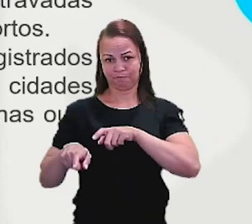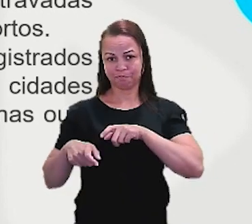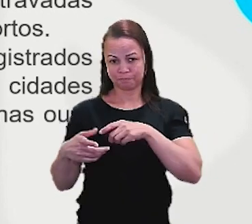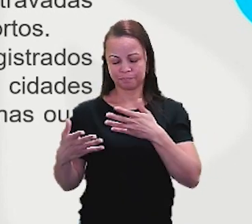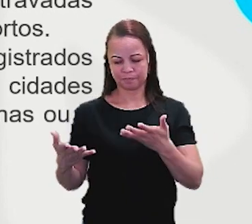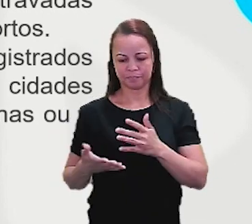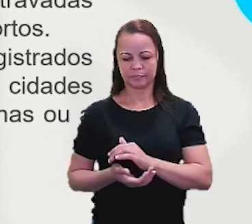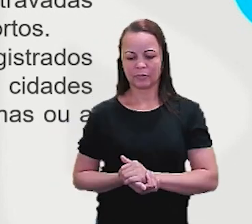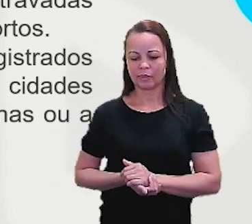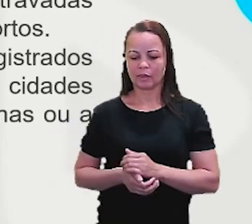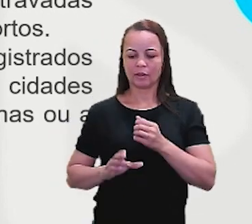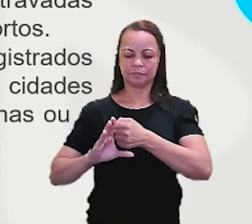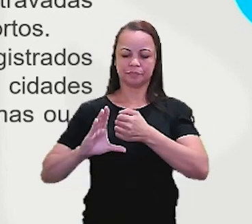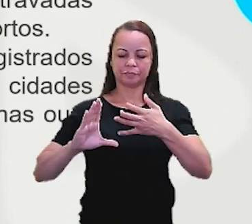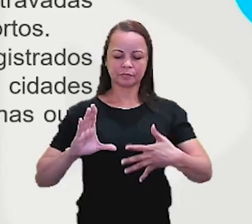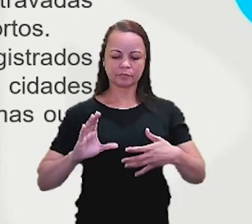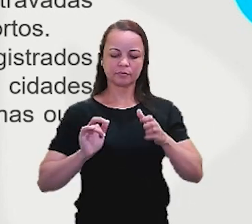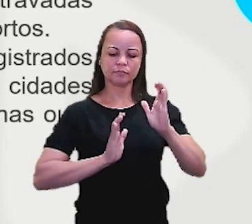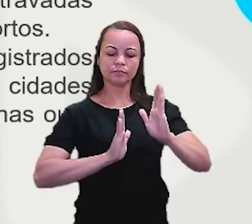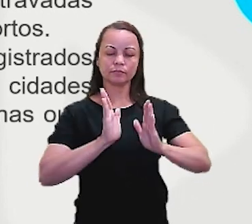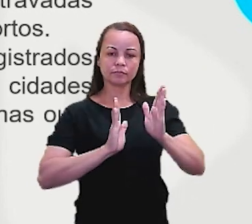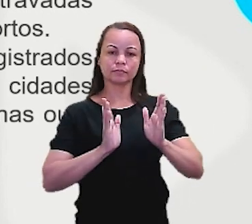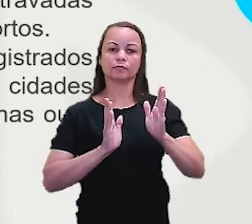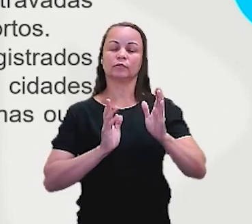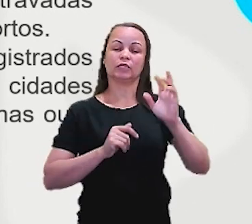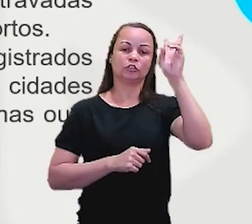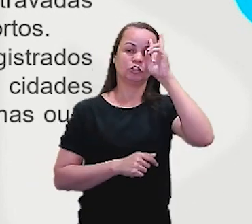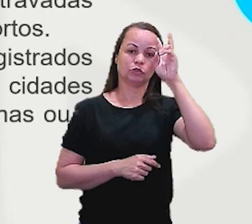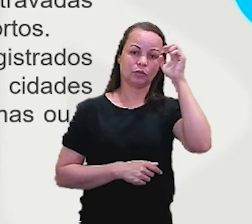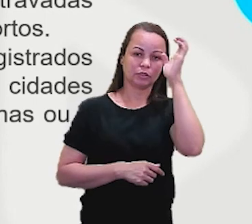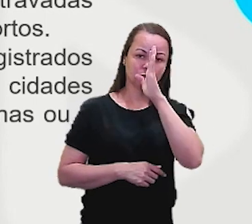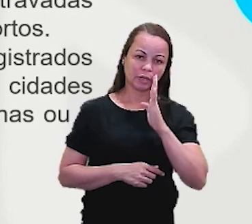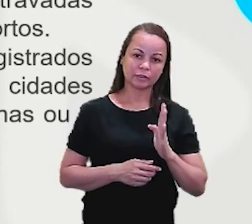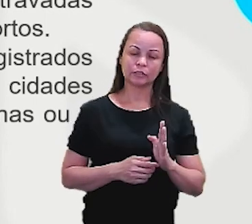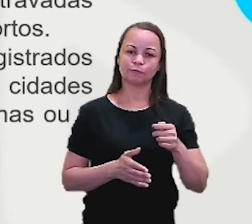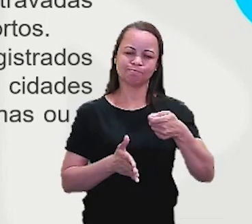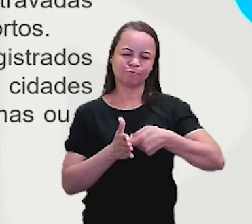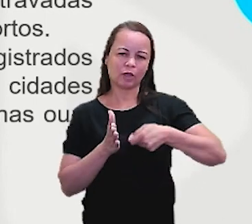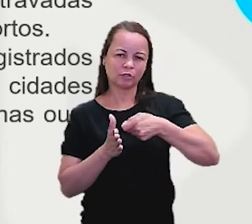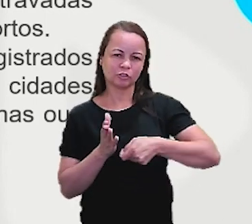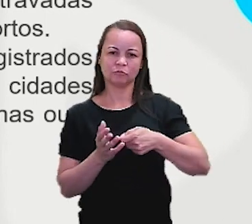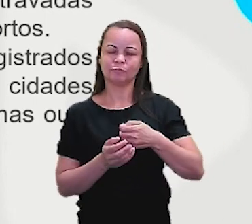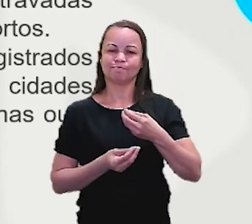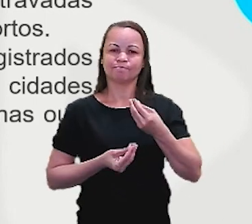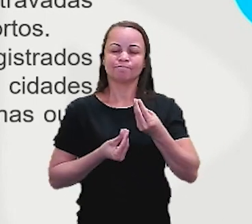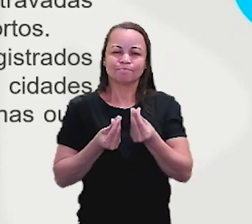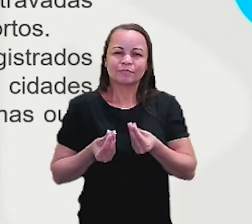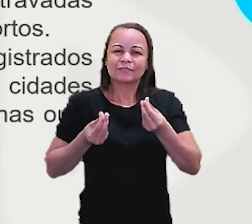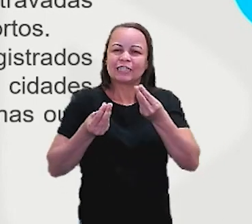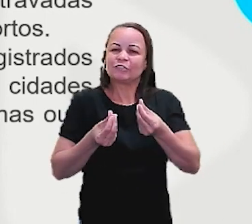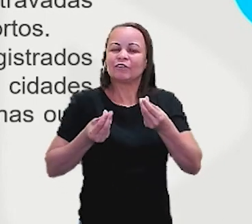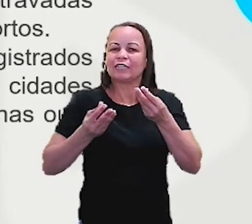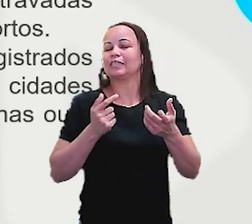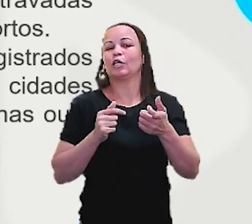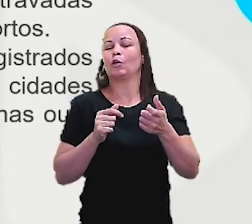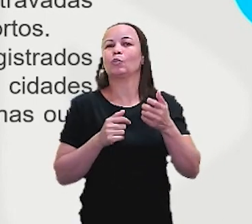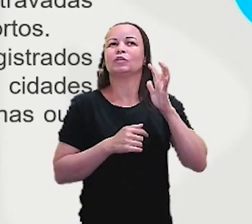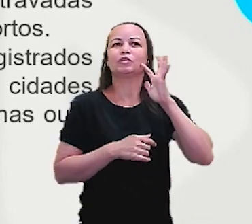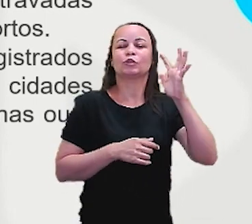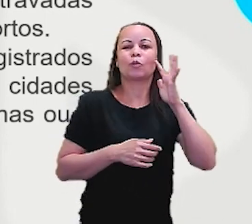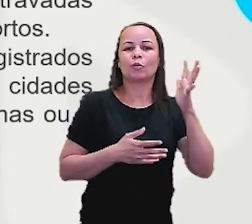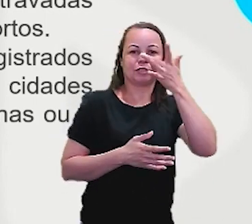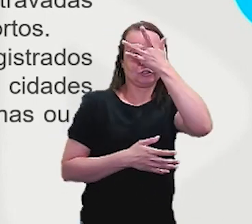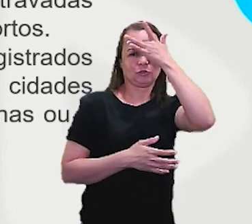Caracterizada por um período conturbado da história do Brasil, o novo regime não conseguia satisfazer os sonhos dos mais humildes